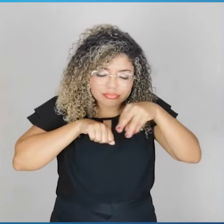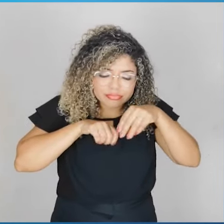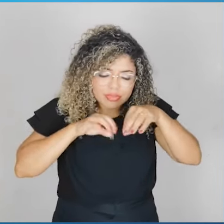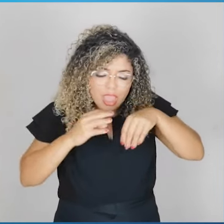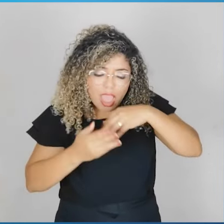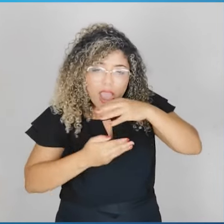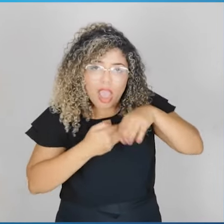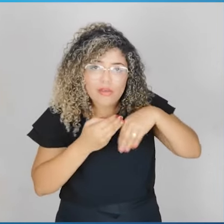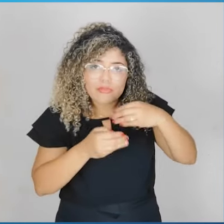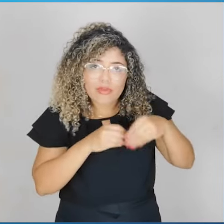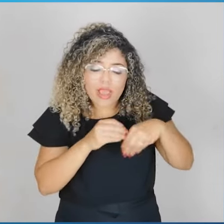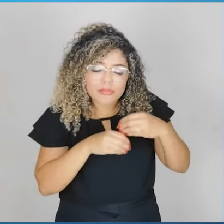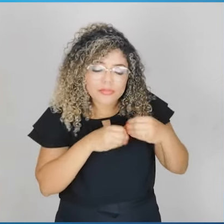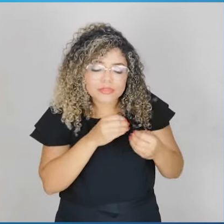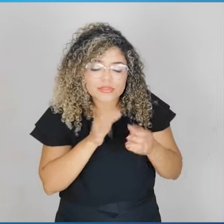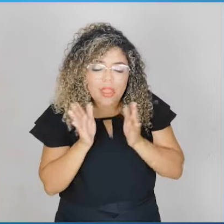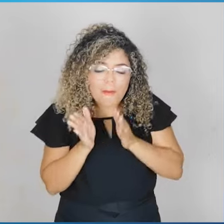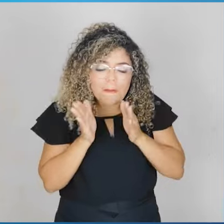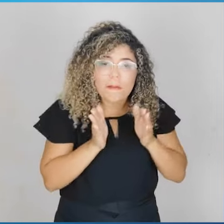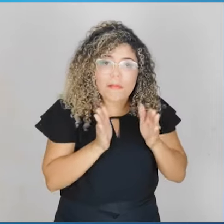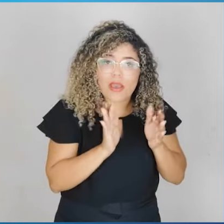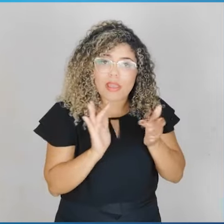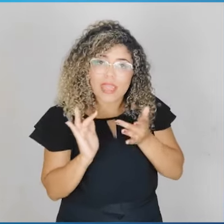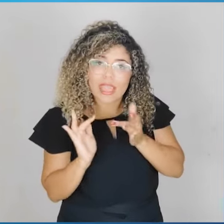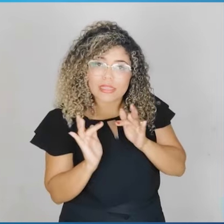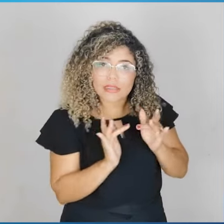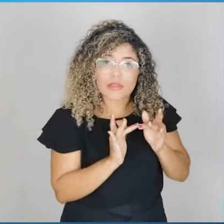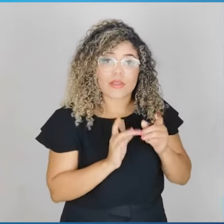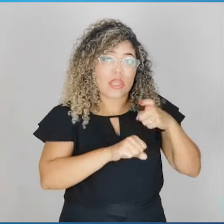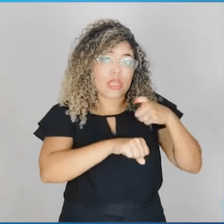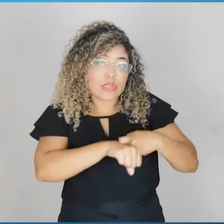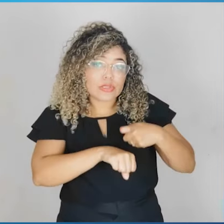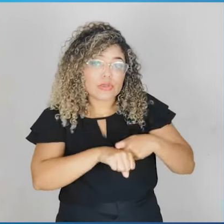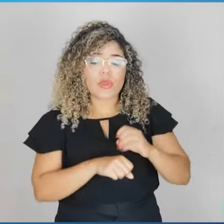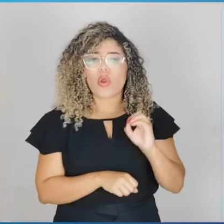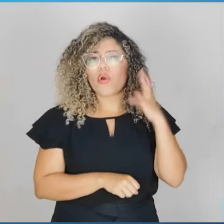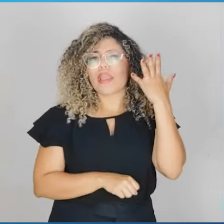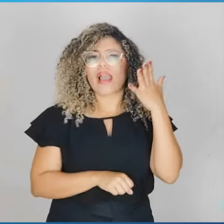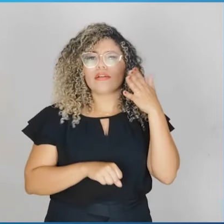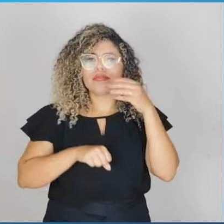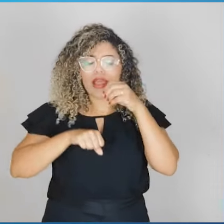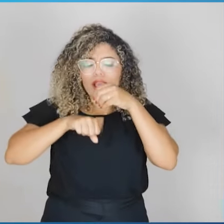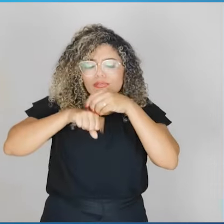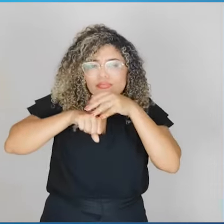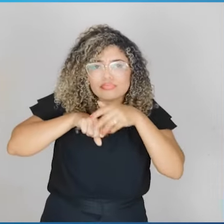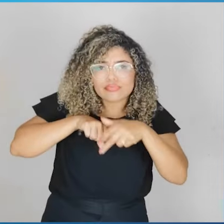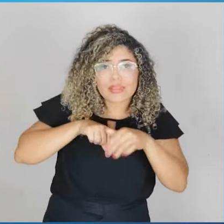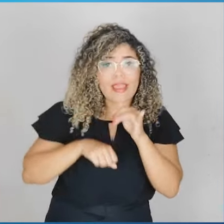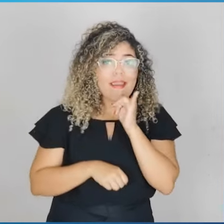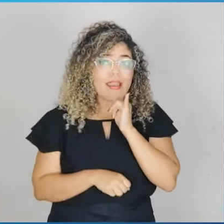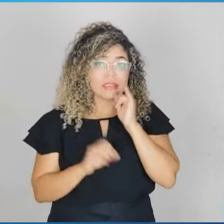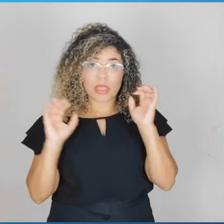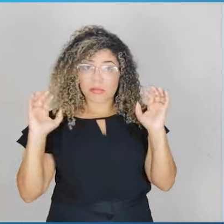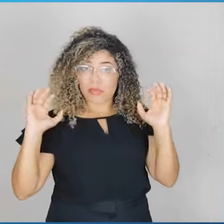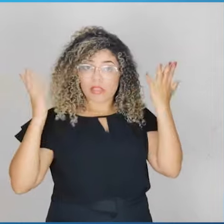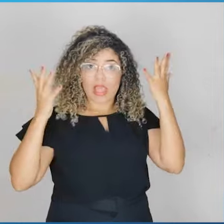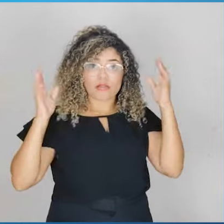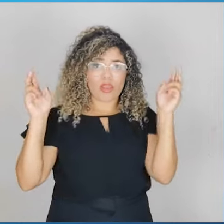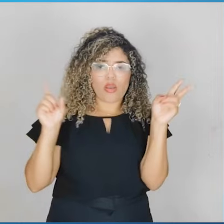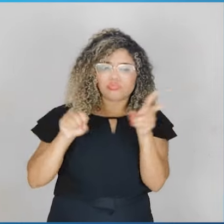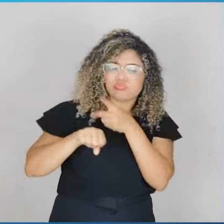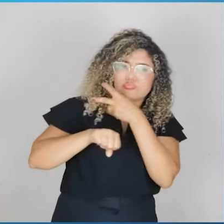quais passaram por algum processo de intemperismo. O que provoca o desgaste da rocha? Nós temos aqui as ações naturais, como